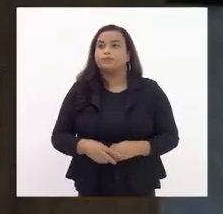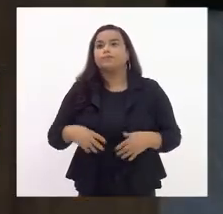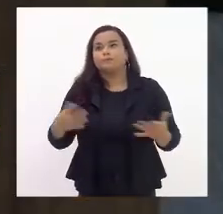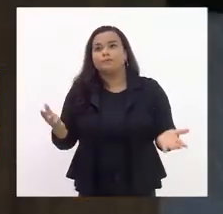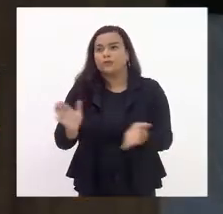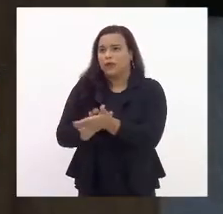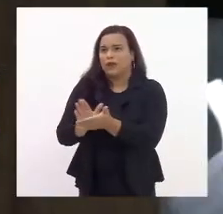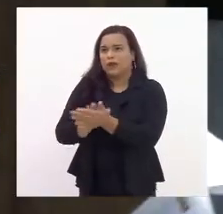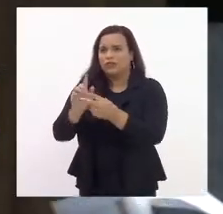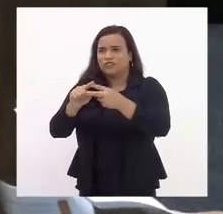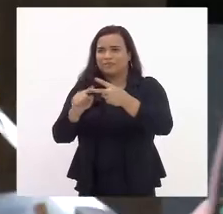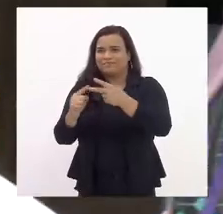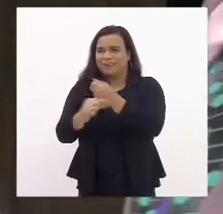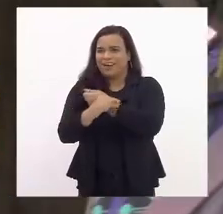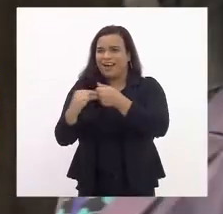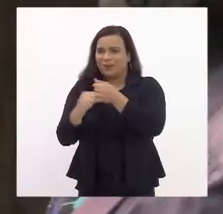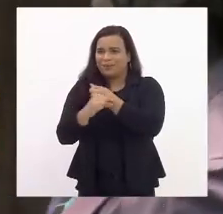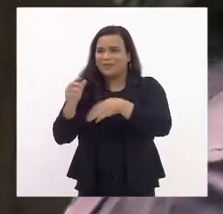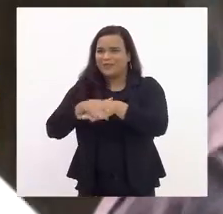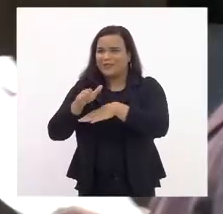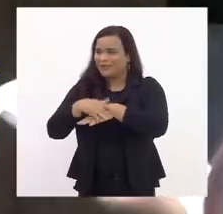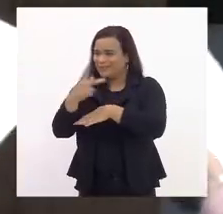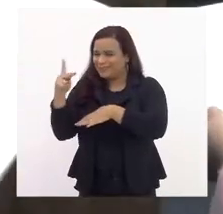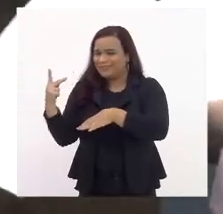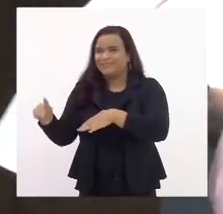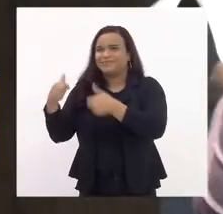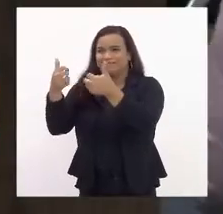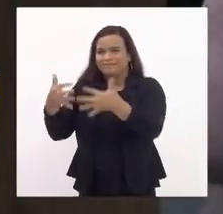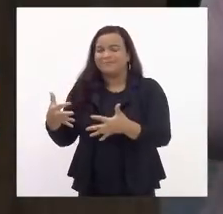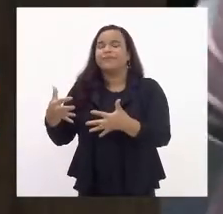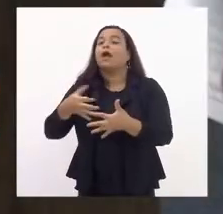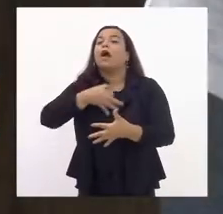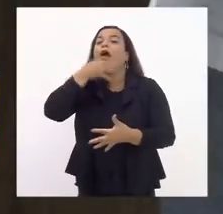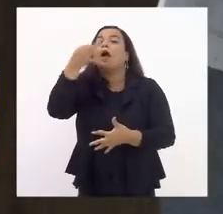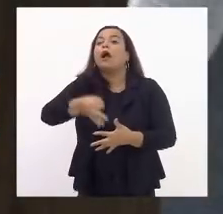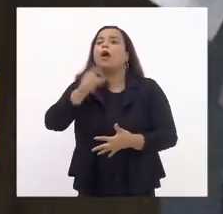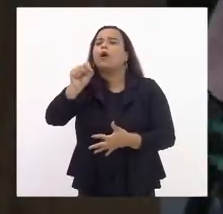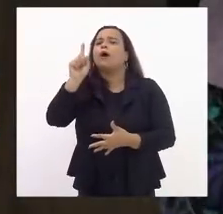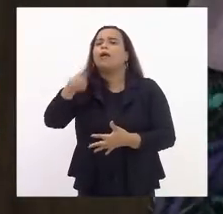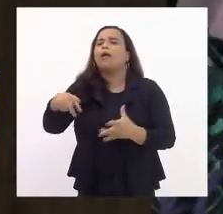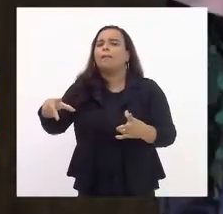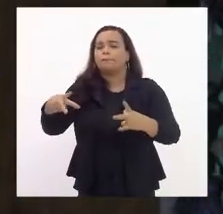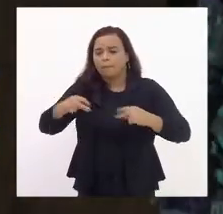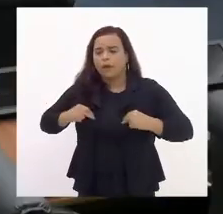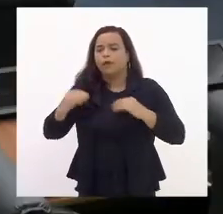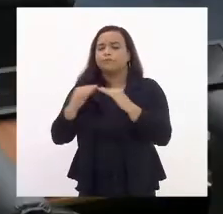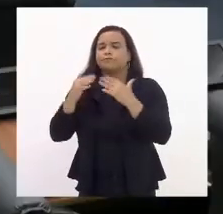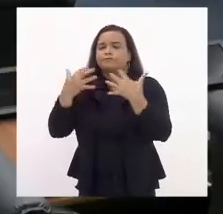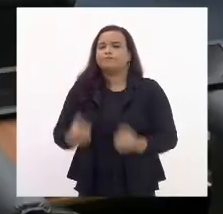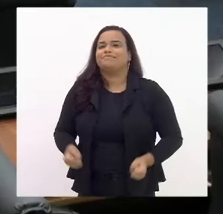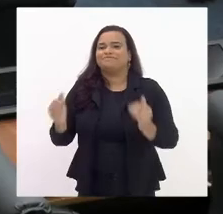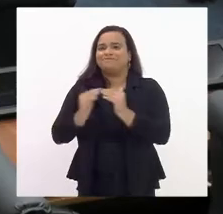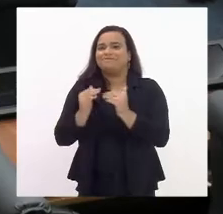Elogiando os autores pela iniciativa, o parecer da Comissão de Economia é no mérito favorável.